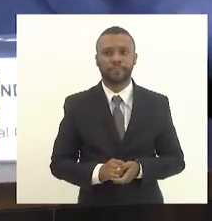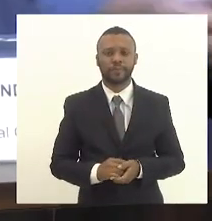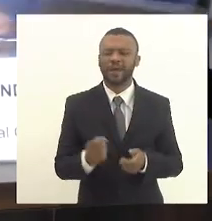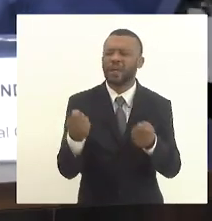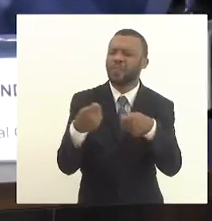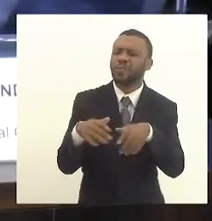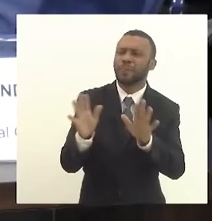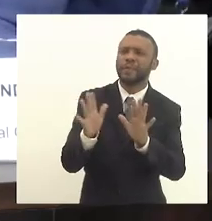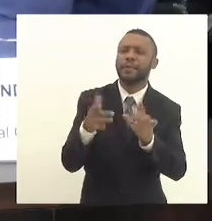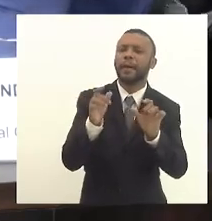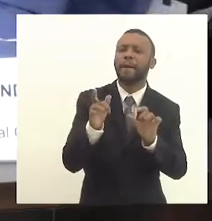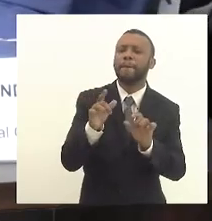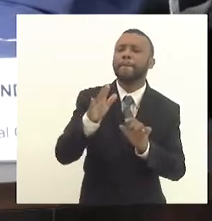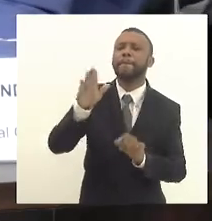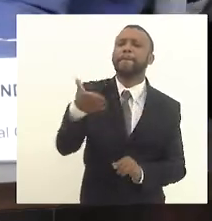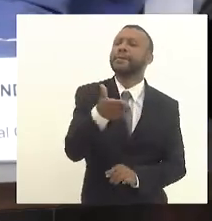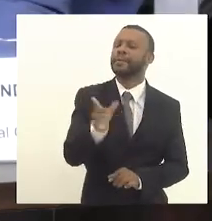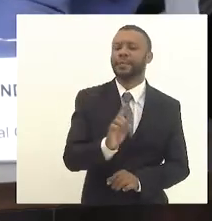precisa passar. Tá?